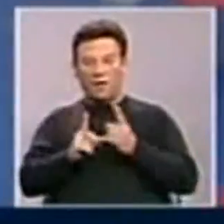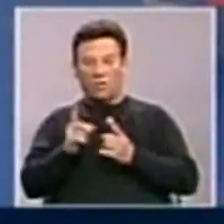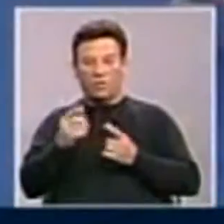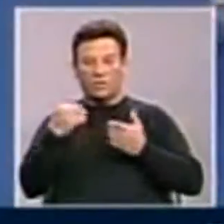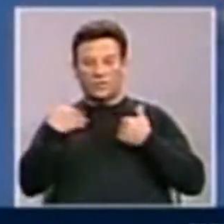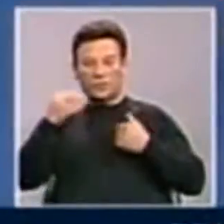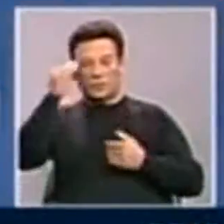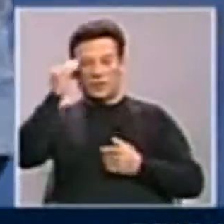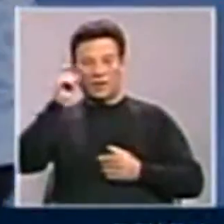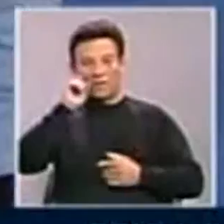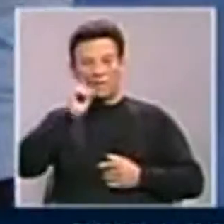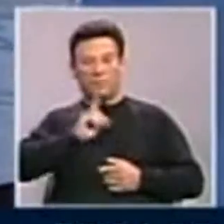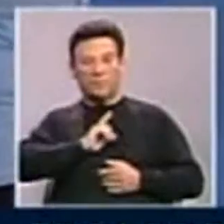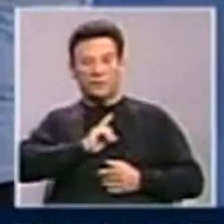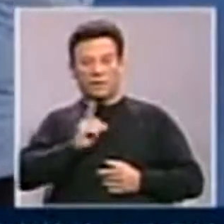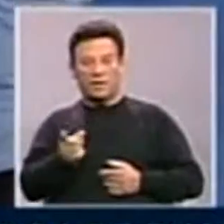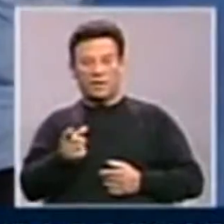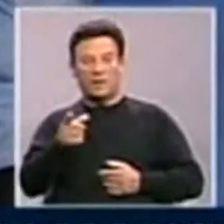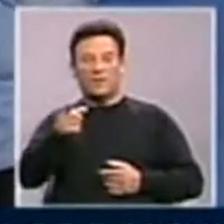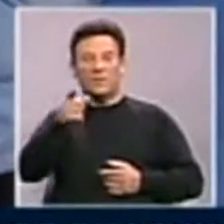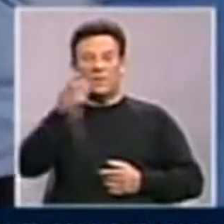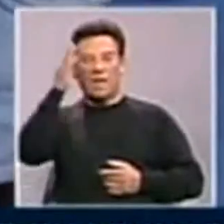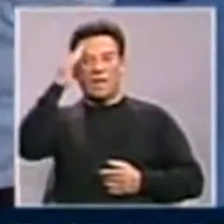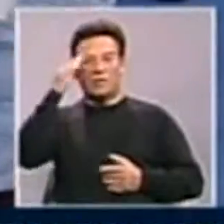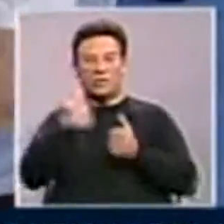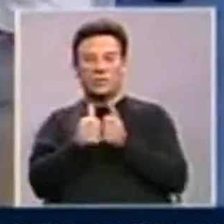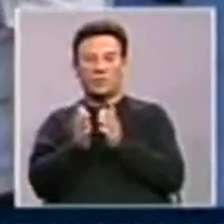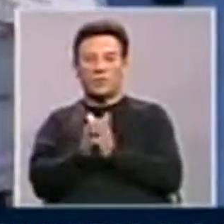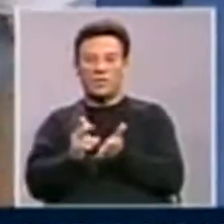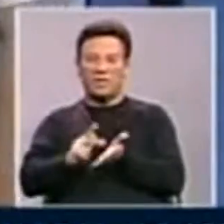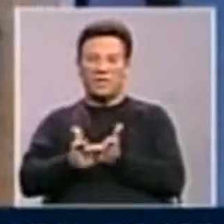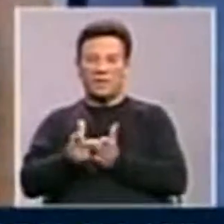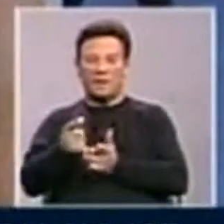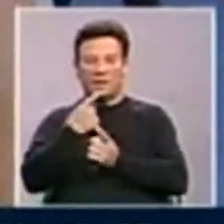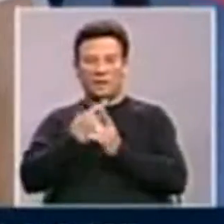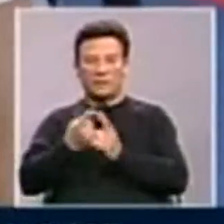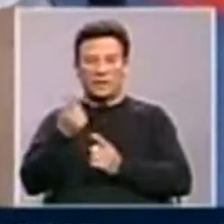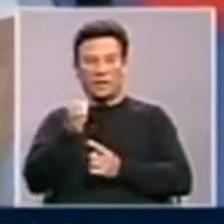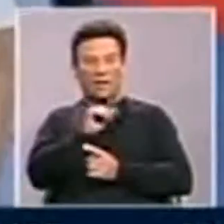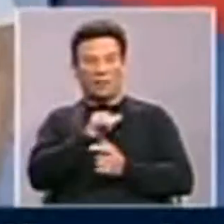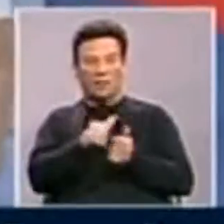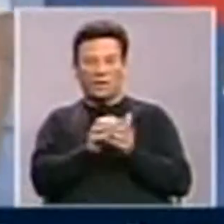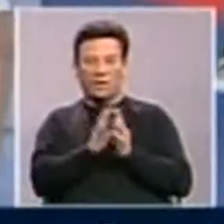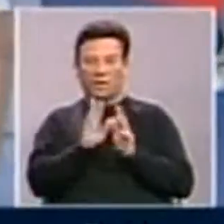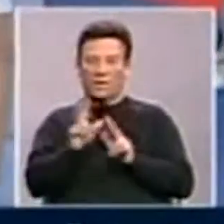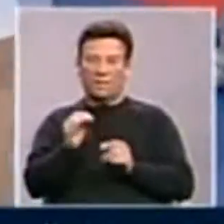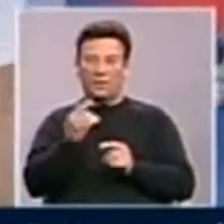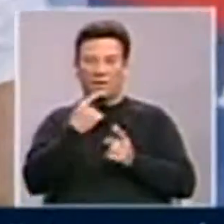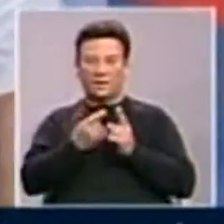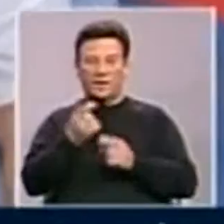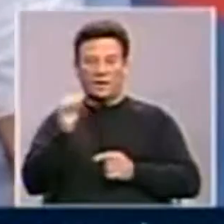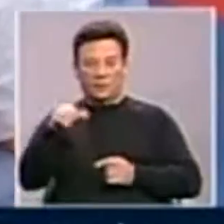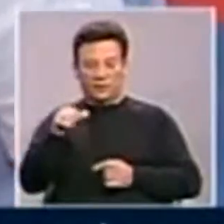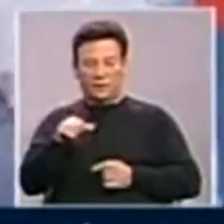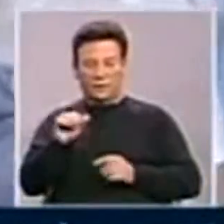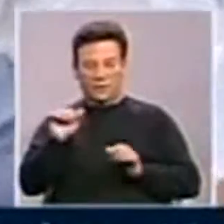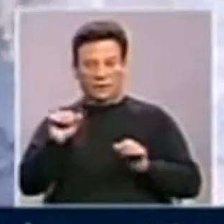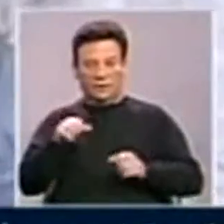alguns exercícios de defesa pessoal. E o que é que eles acham de todas estas técnicas estranhas? Para eles são estranhas, hein? Sim, sim,